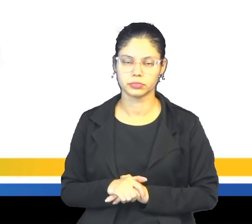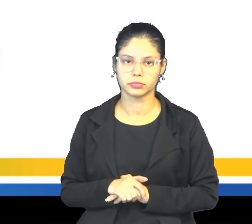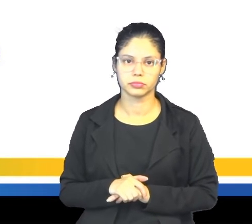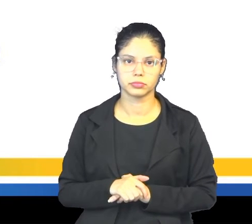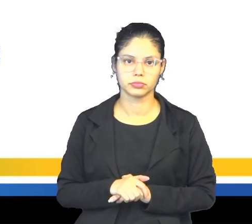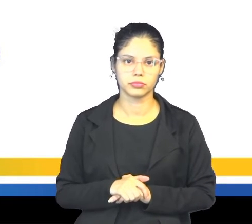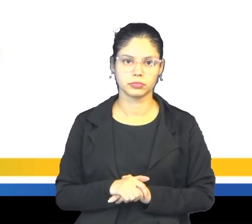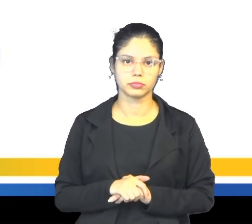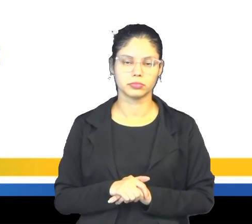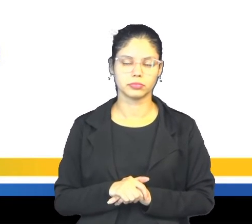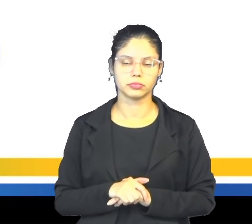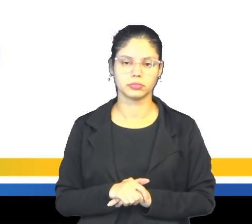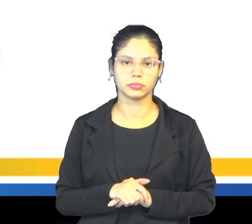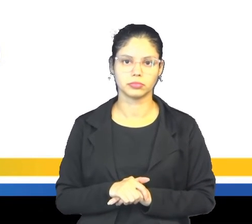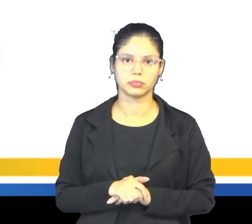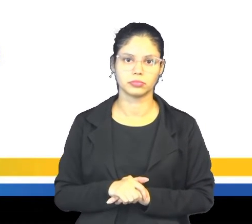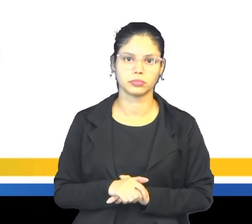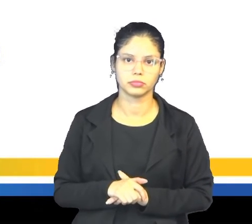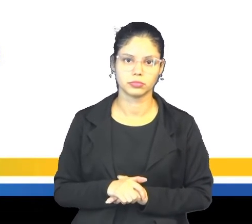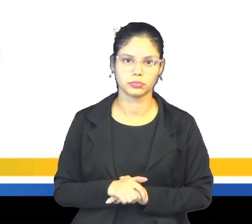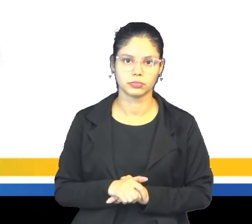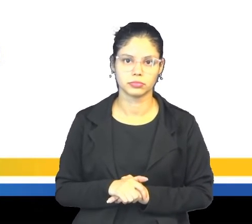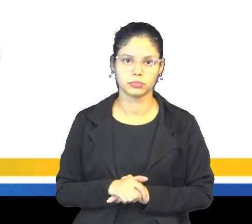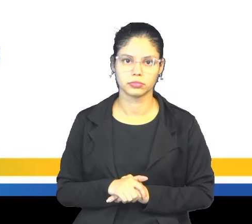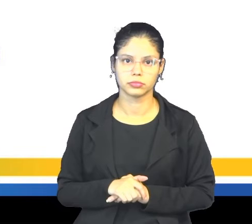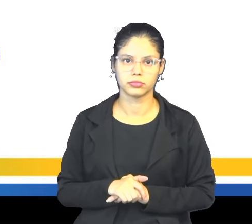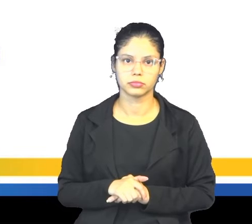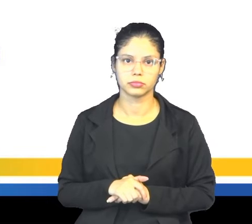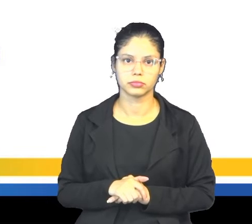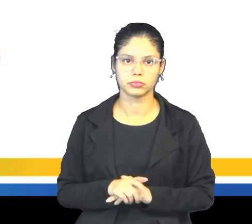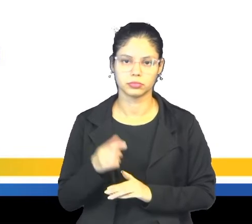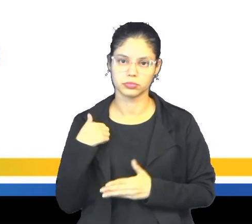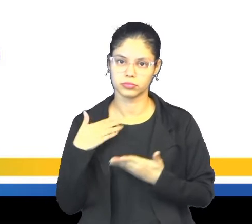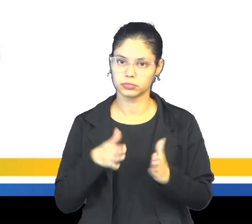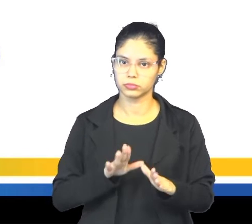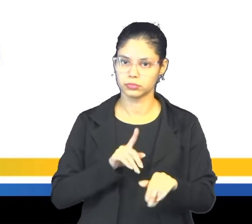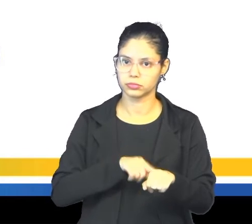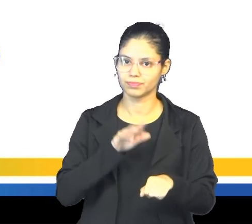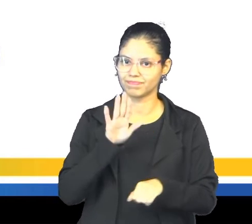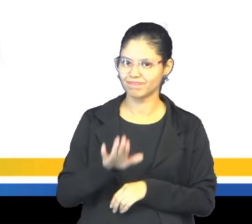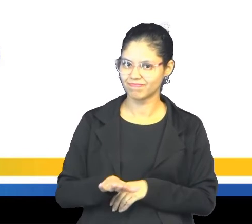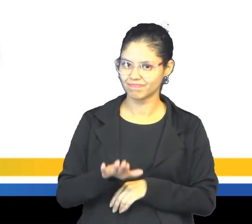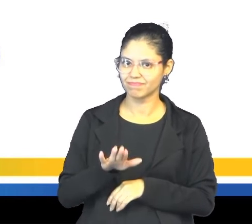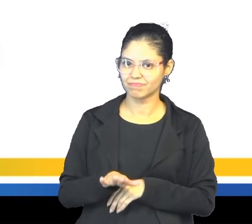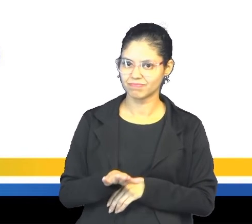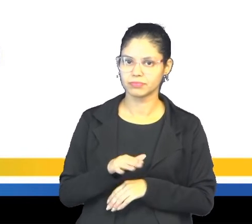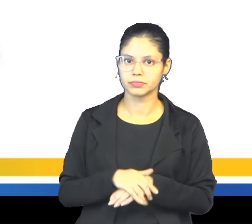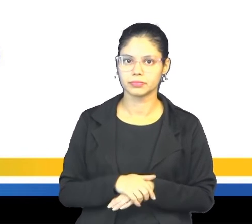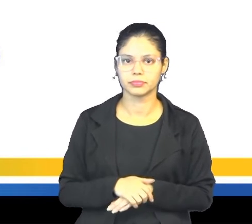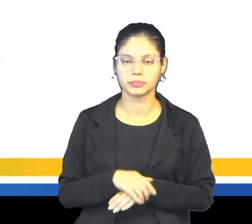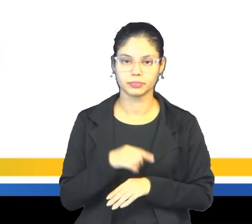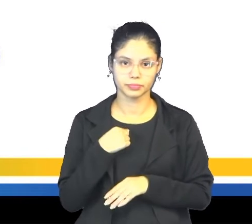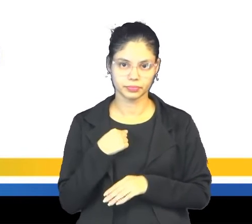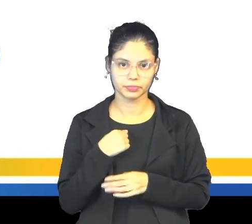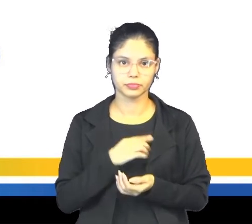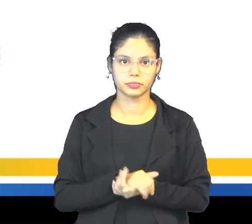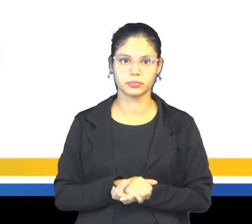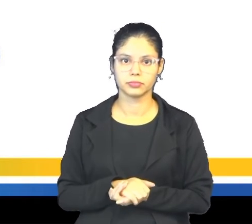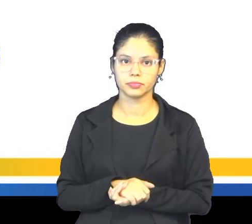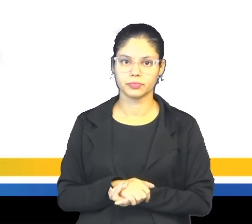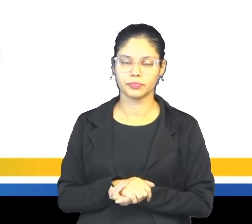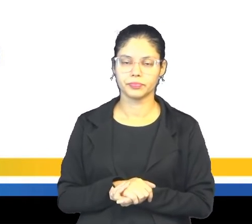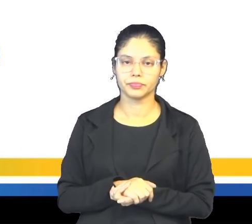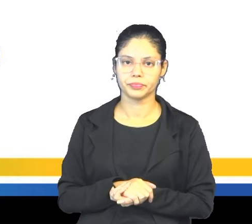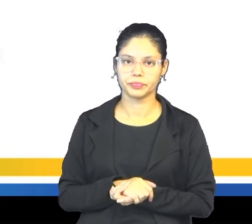temos if I arrive late, se eu chegar tarde, eu, e aí temos um espacinho aí para